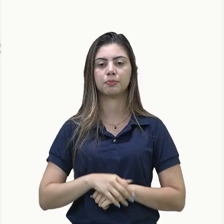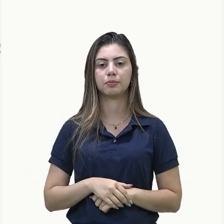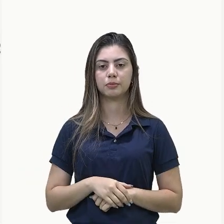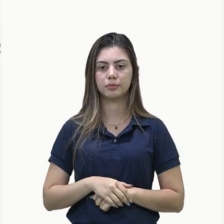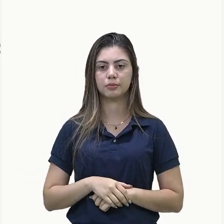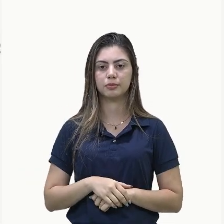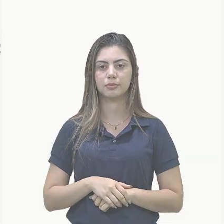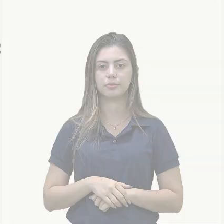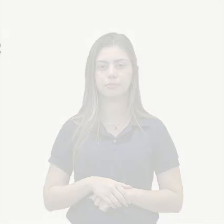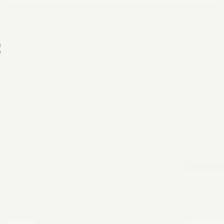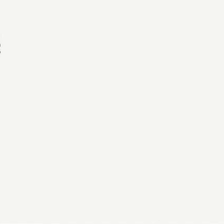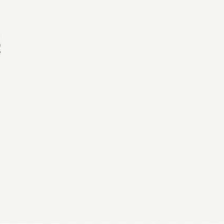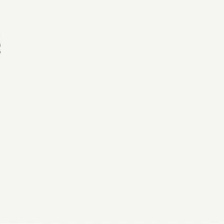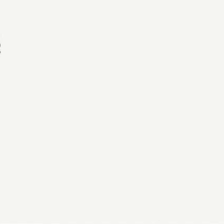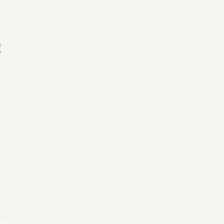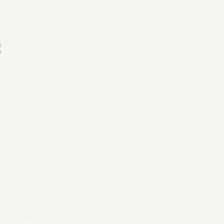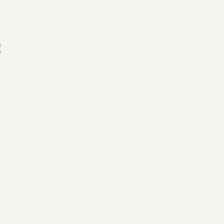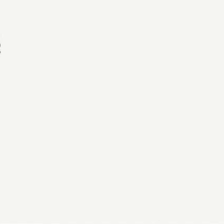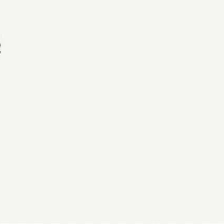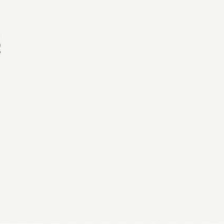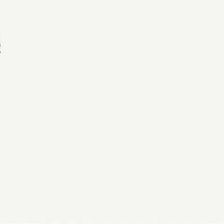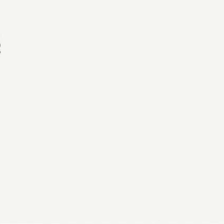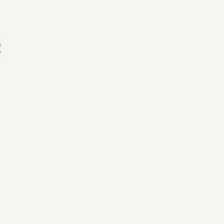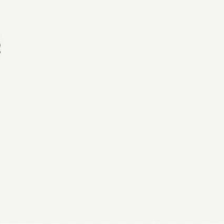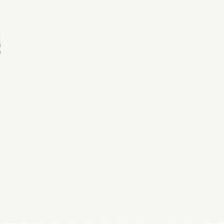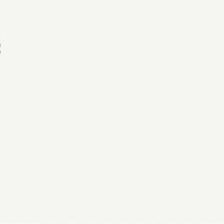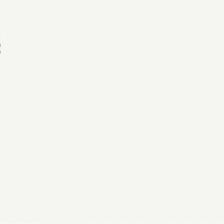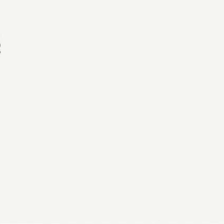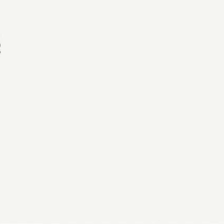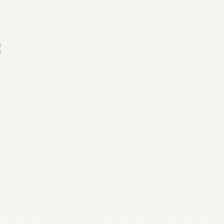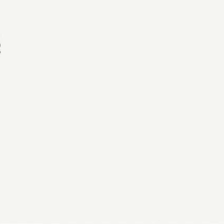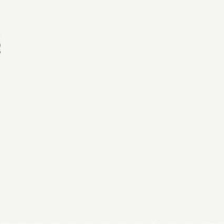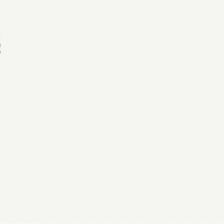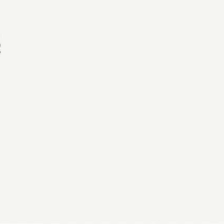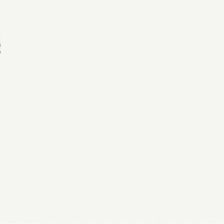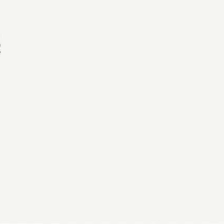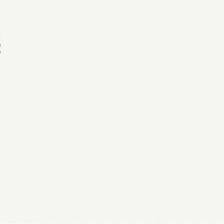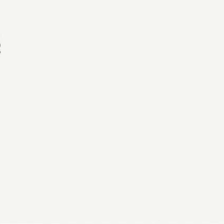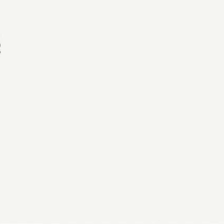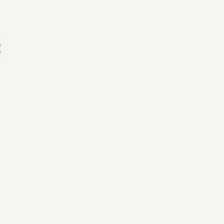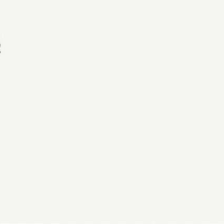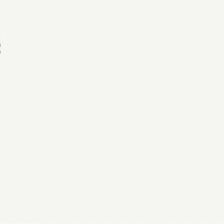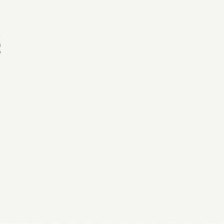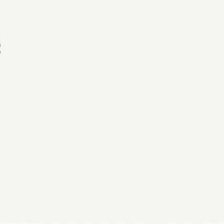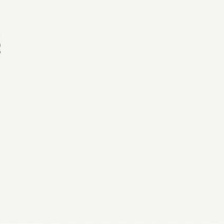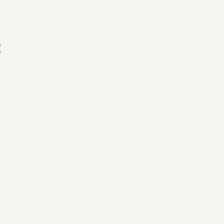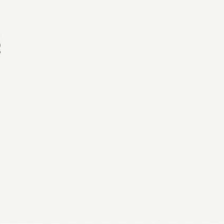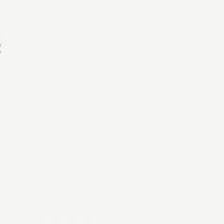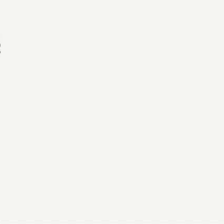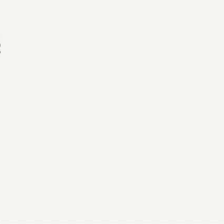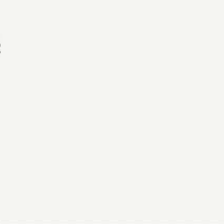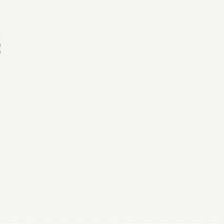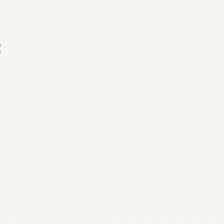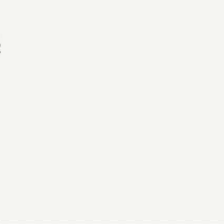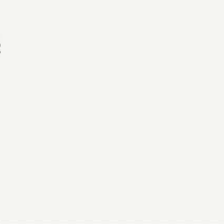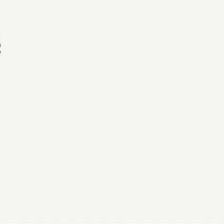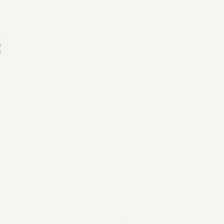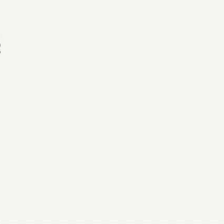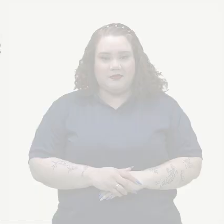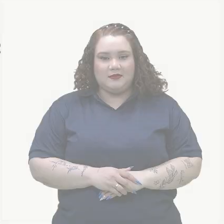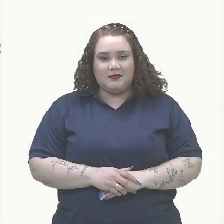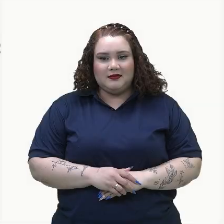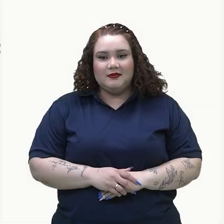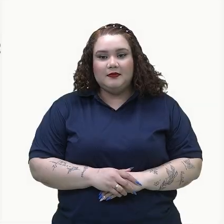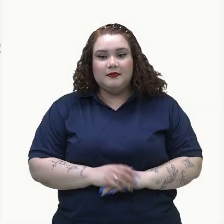estão ligados ao mesmo polo do gerador, assim como todos os terminais negativos ao outro